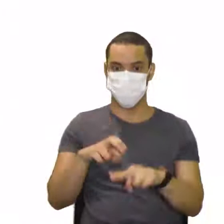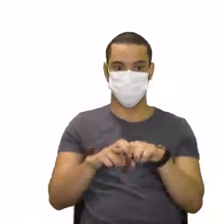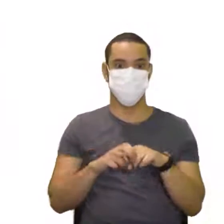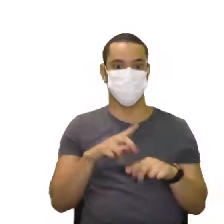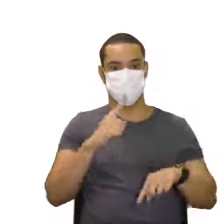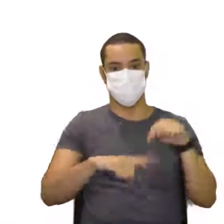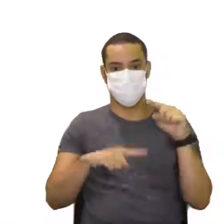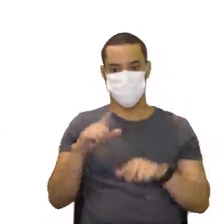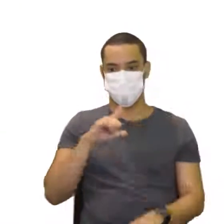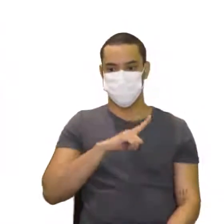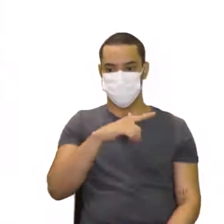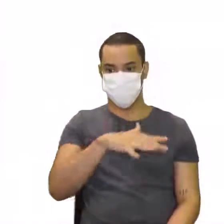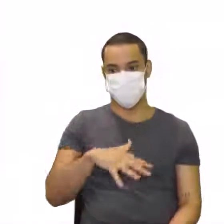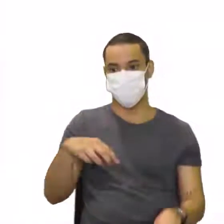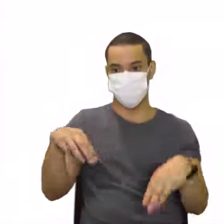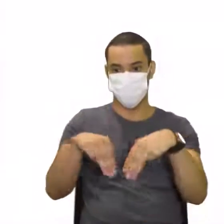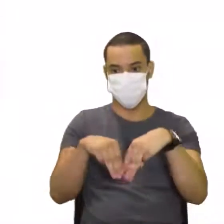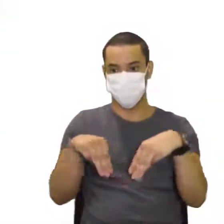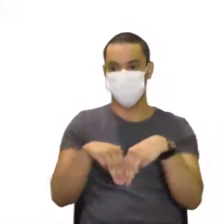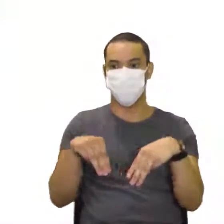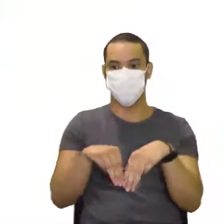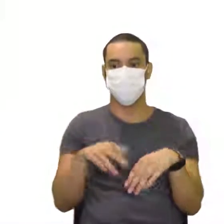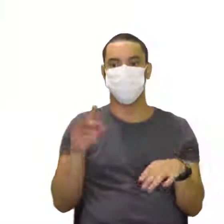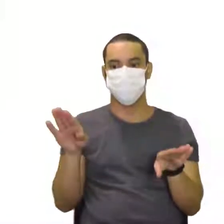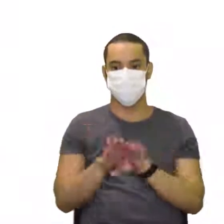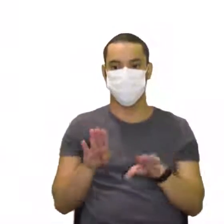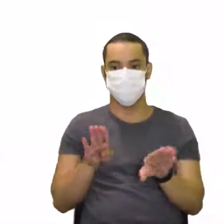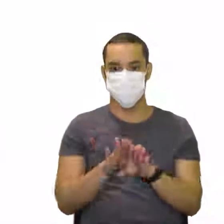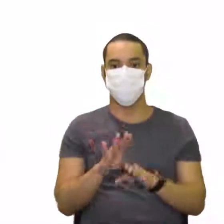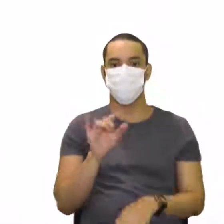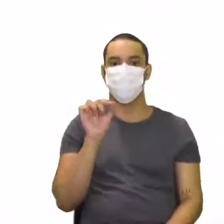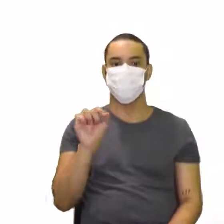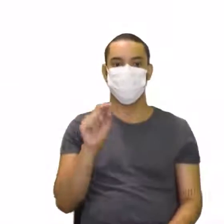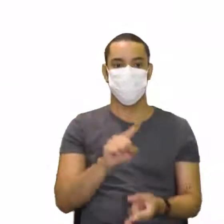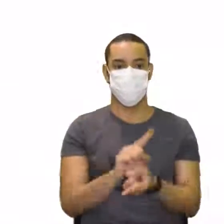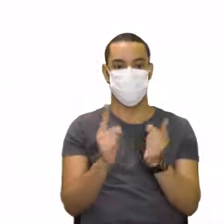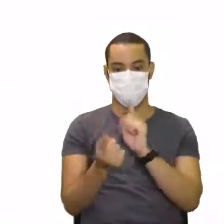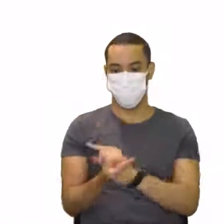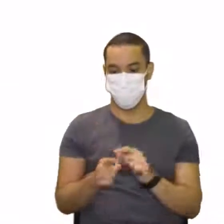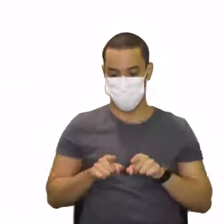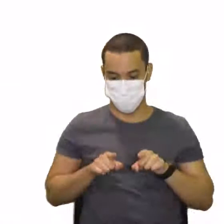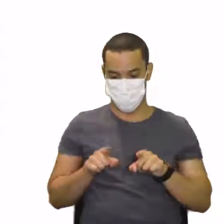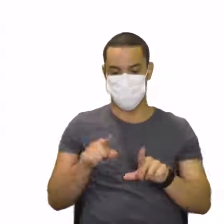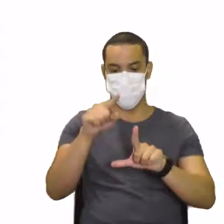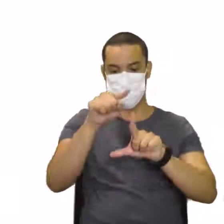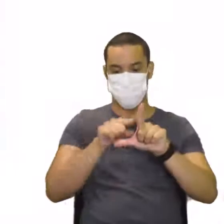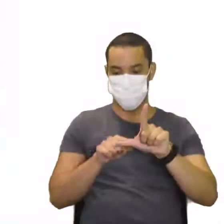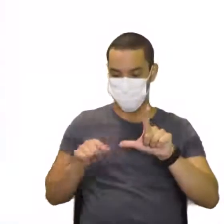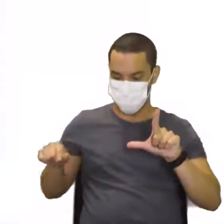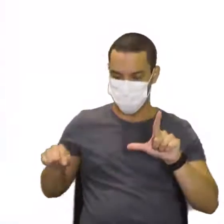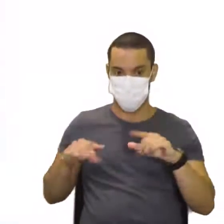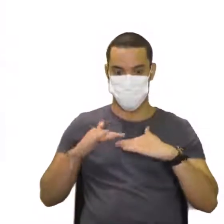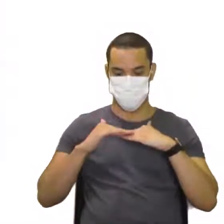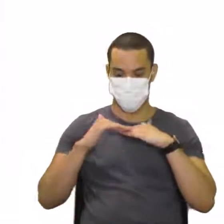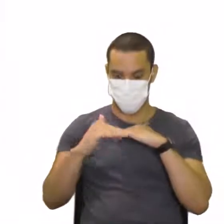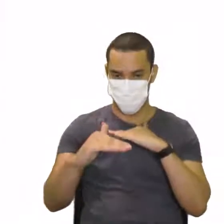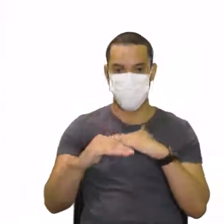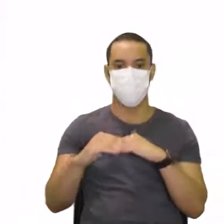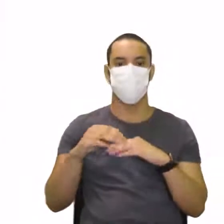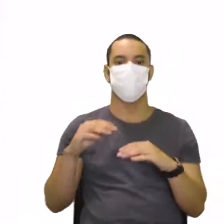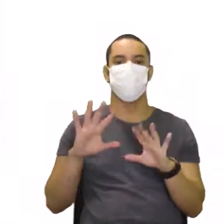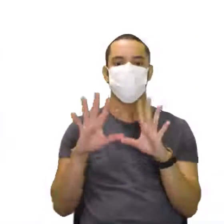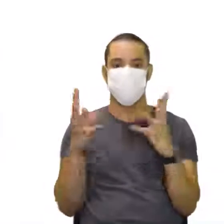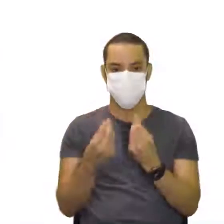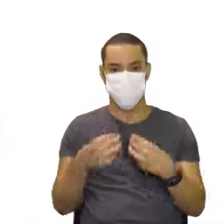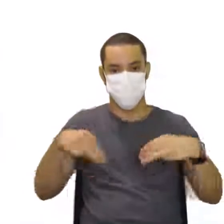equipamentos geravam campos magnéticos verticais e horizontais. As cargas elétricas em movimento sob a ação do